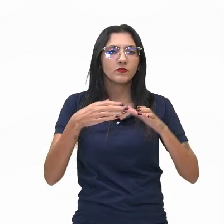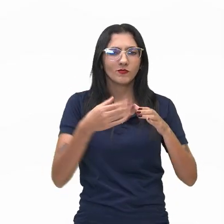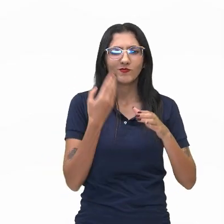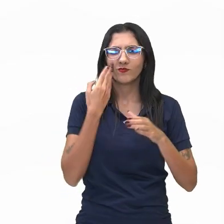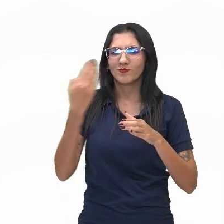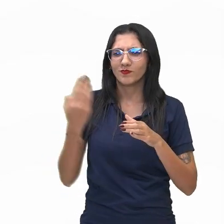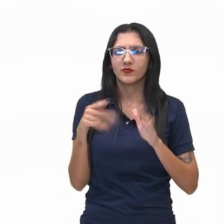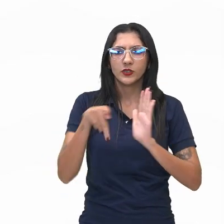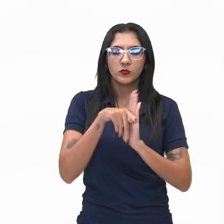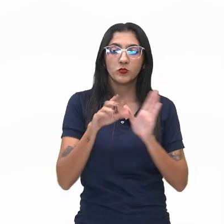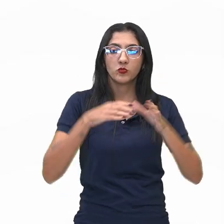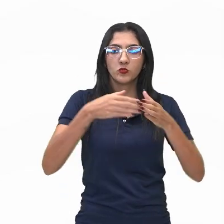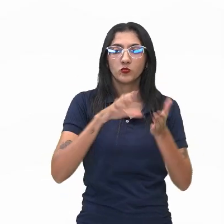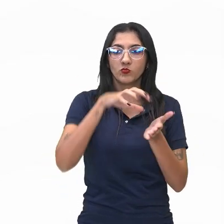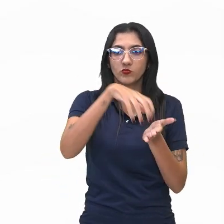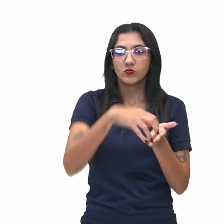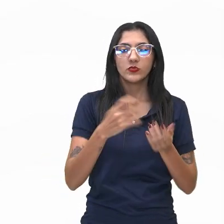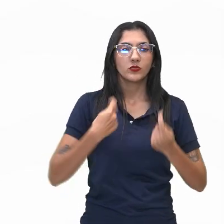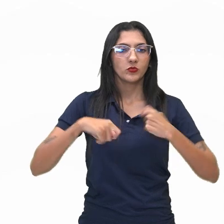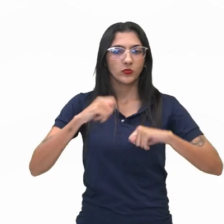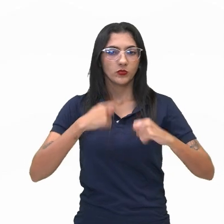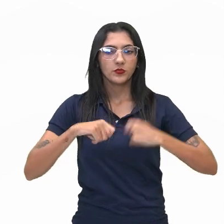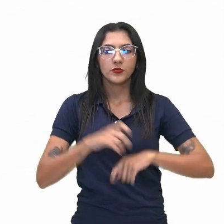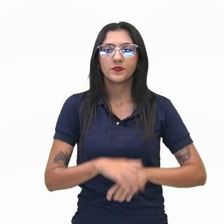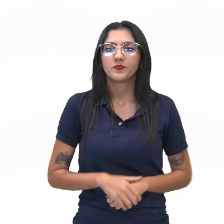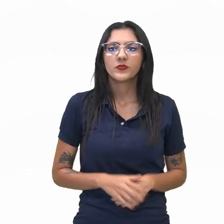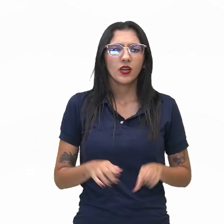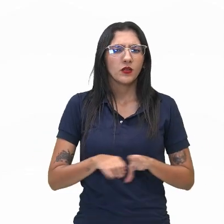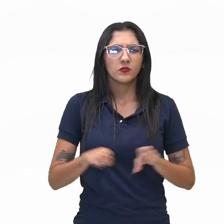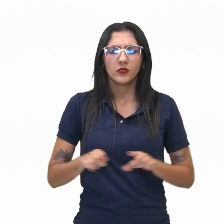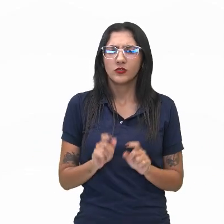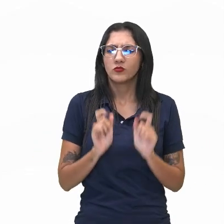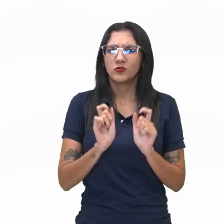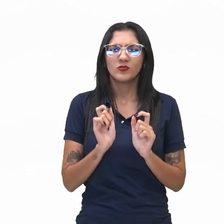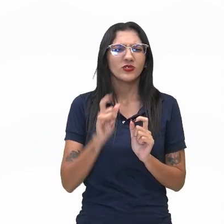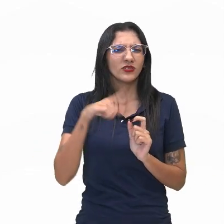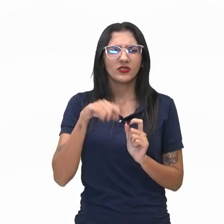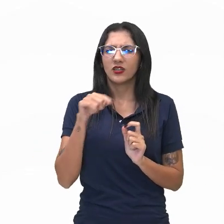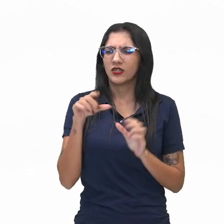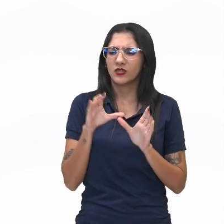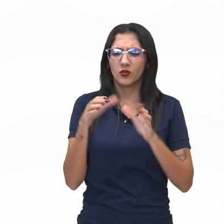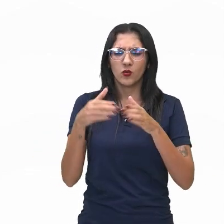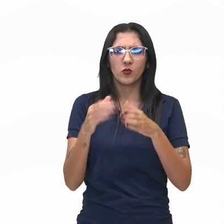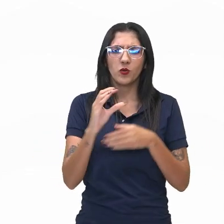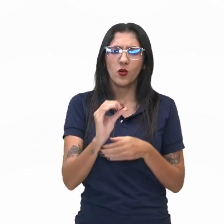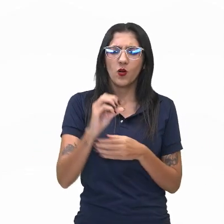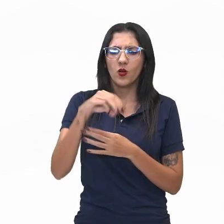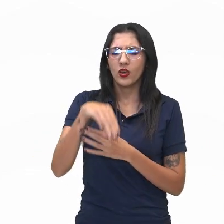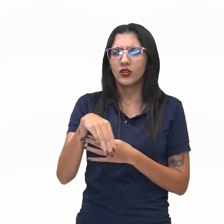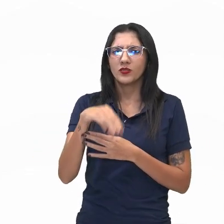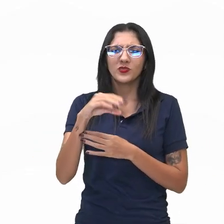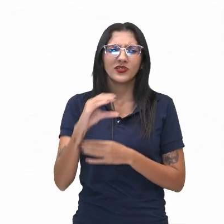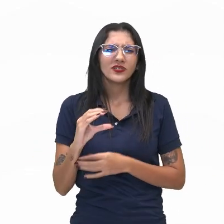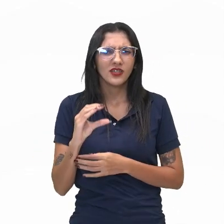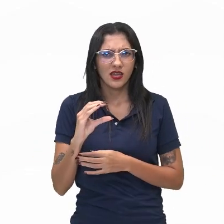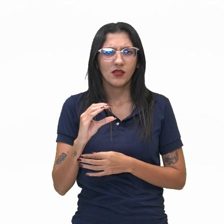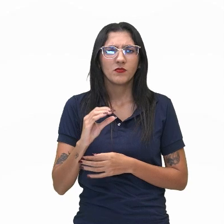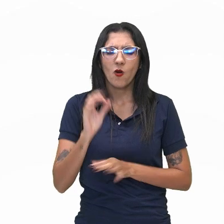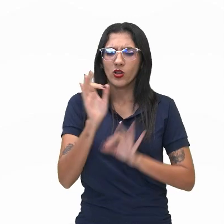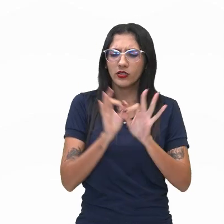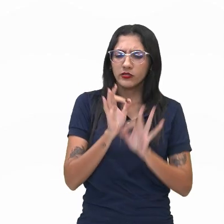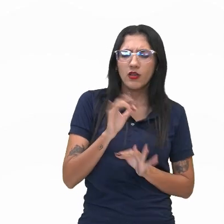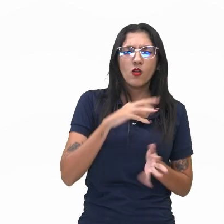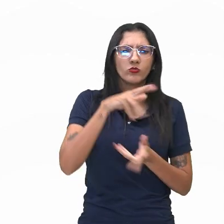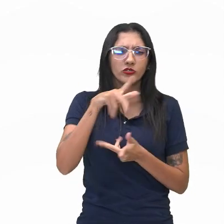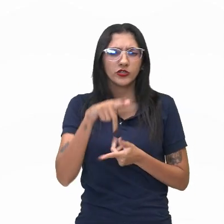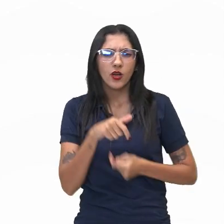OMC, tá certo, gente? Agora, o que vai ser a Organização Mundial do Comércio? A